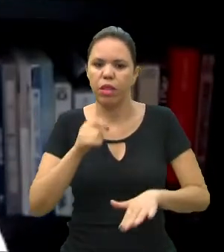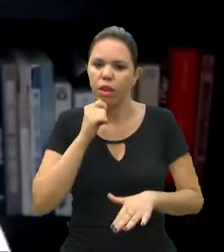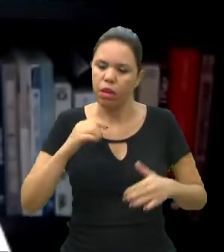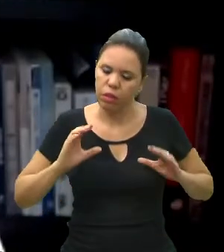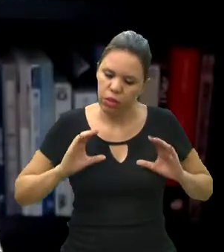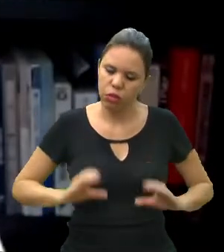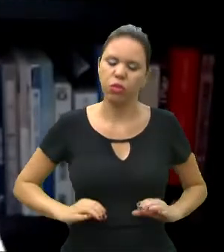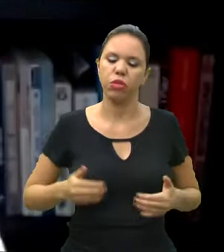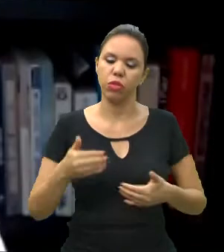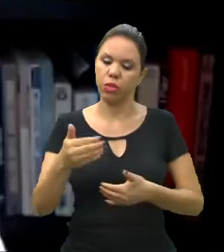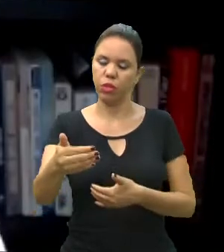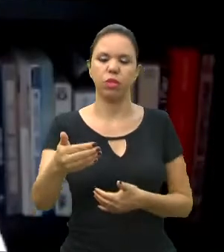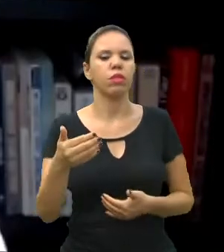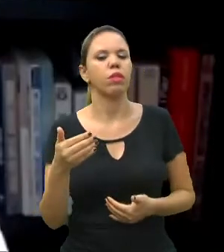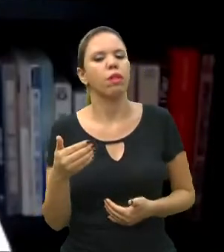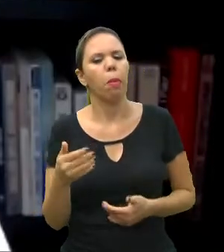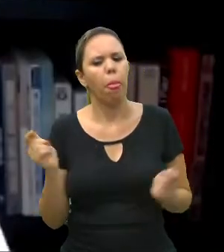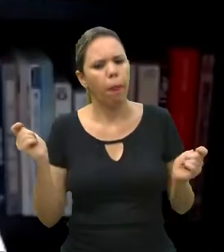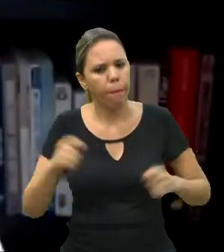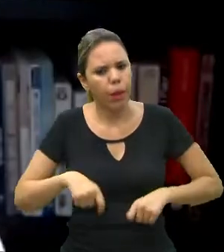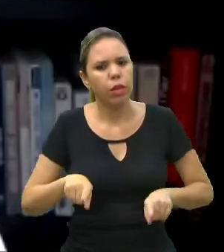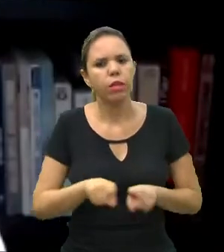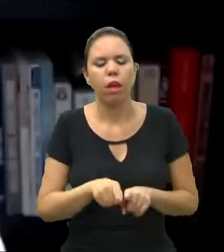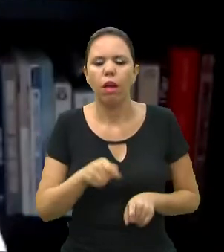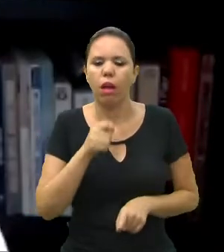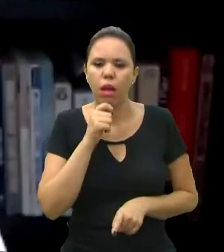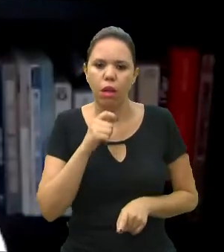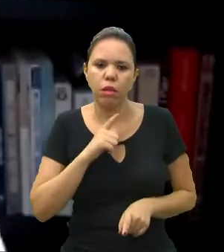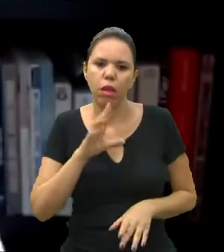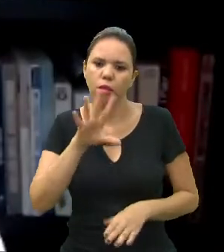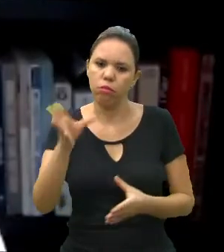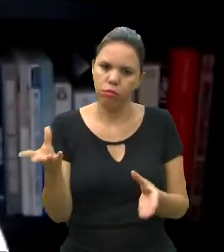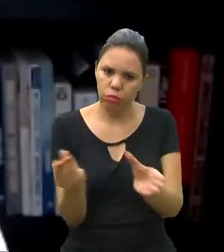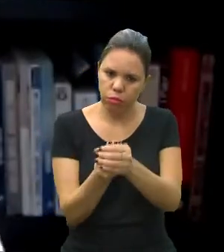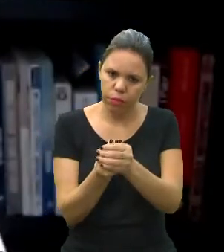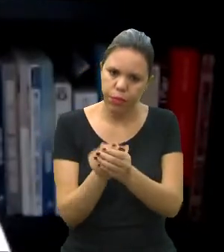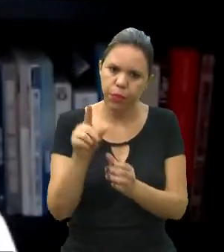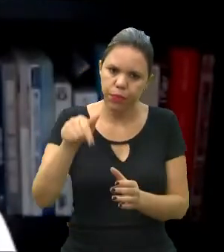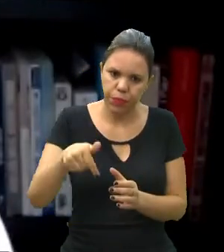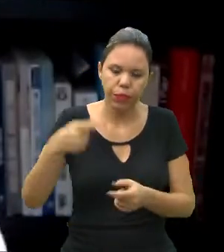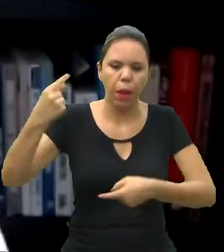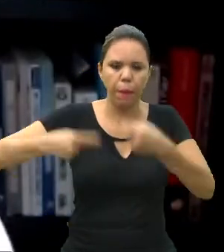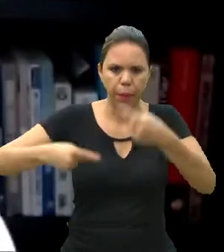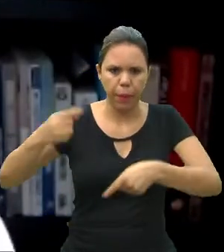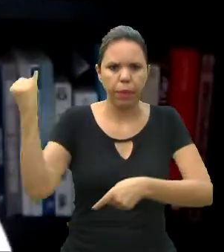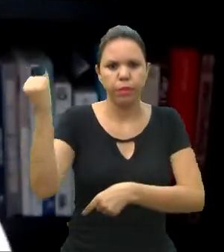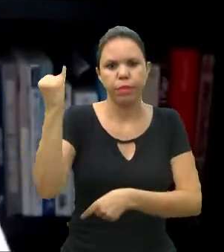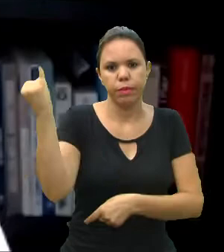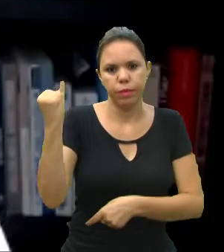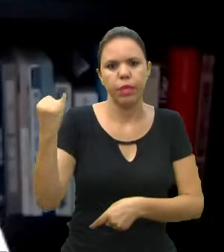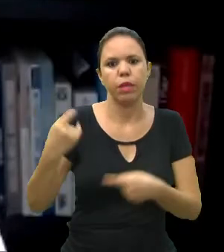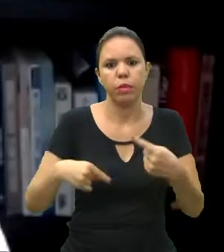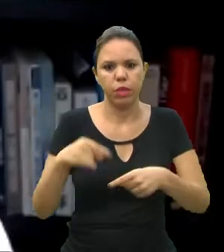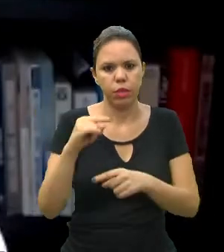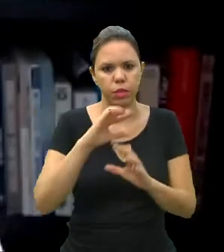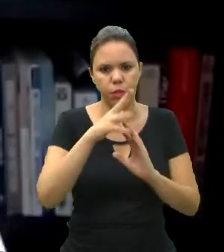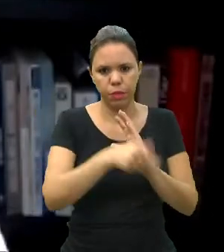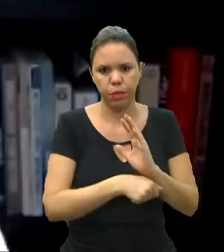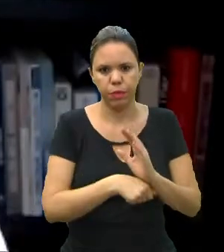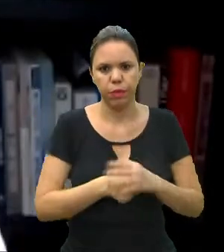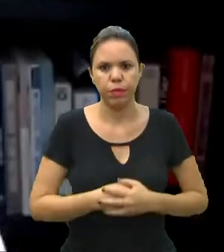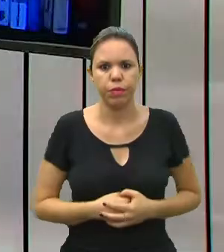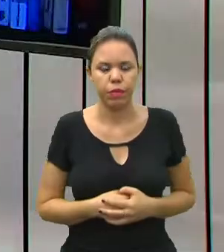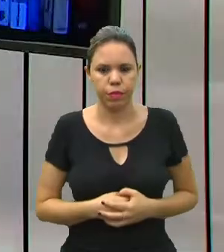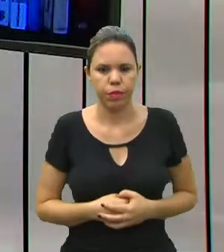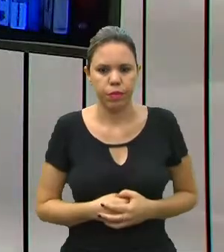dependendo da postura que vai adotar esse ano, ele possa ser aí reintroduzido nesse debate importantíssimo que é o debate